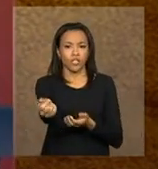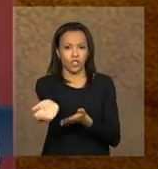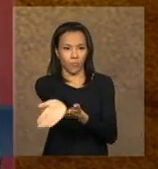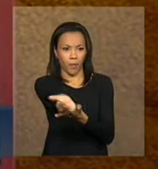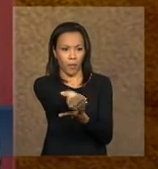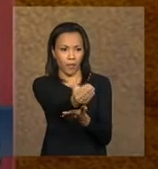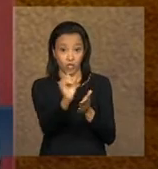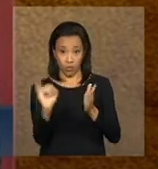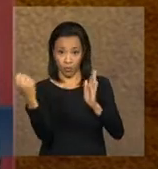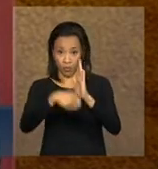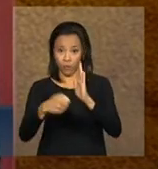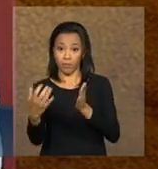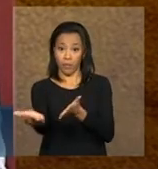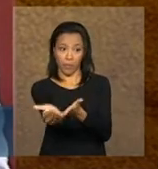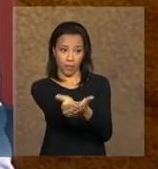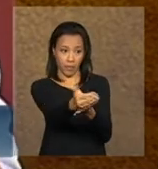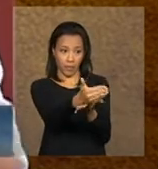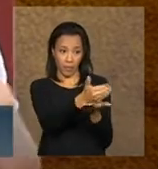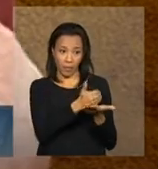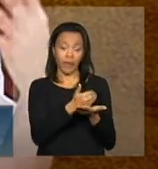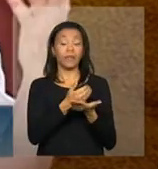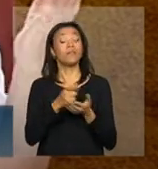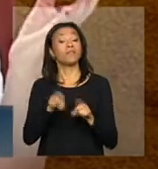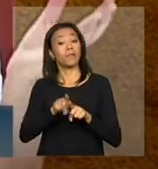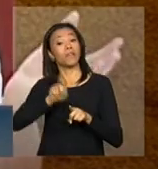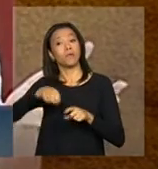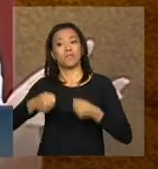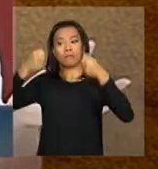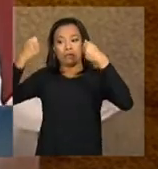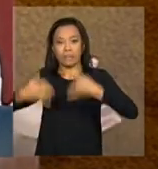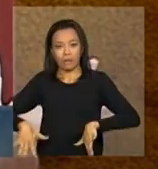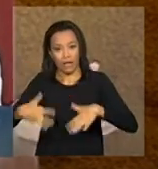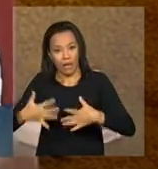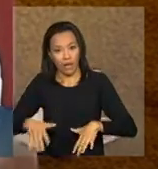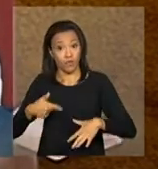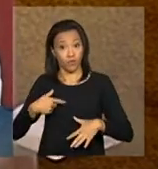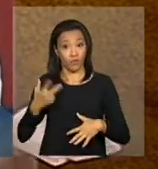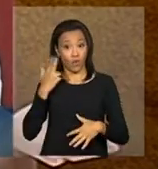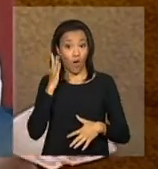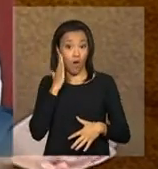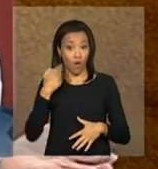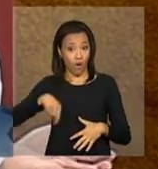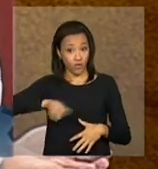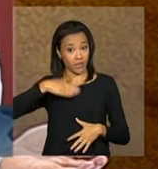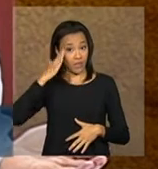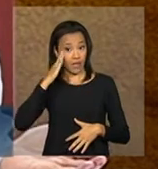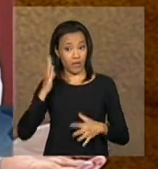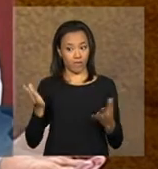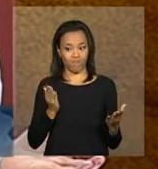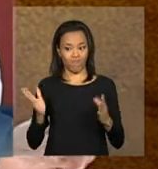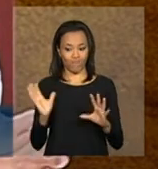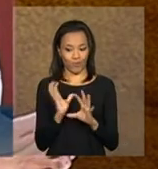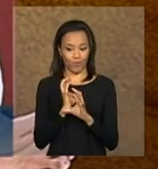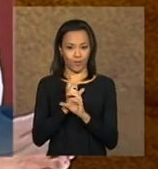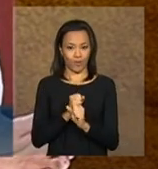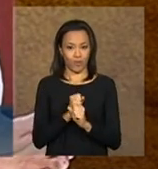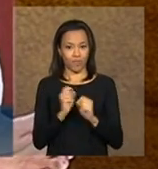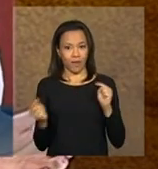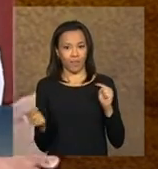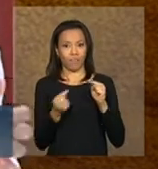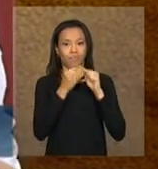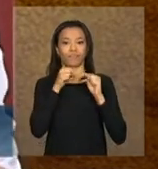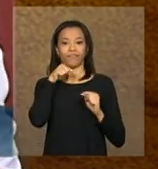de despesa e que tudo isso tem que caber naquele montante que nós estamos prevendo